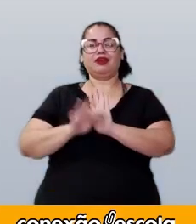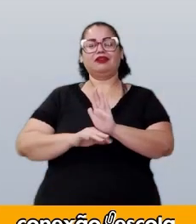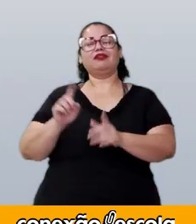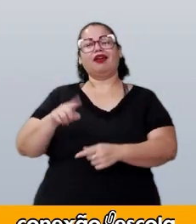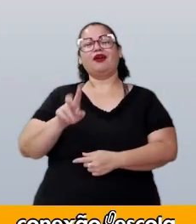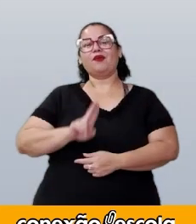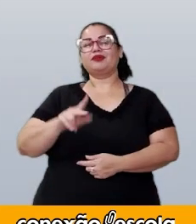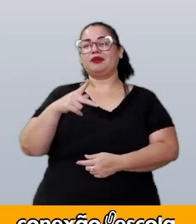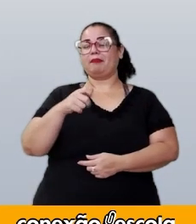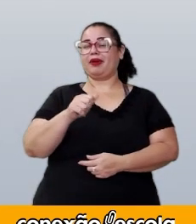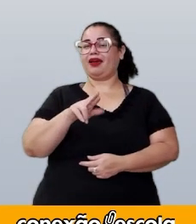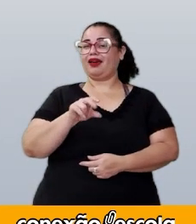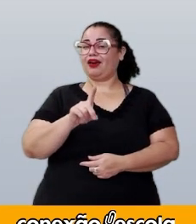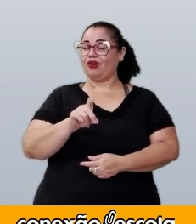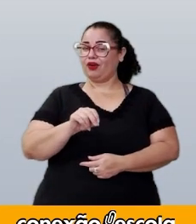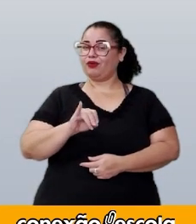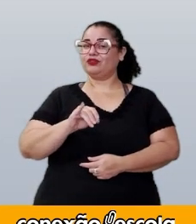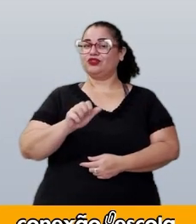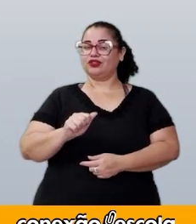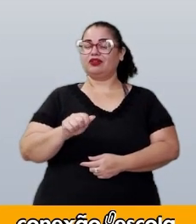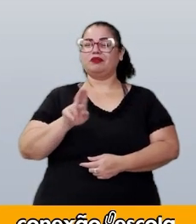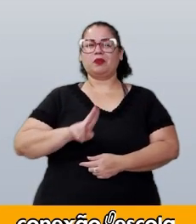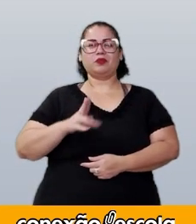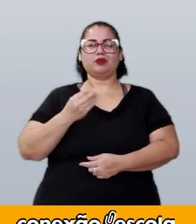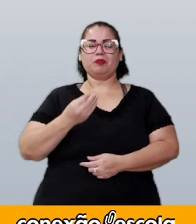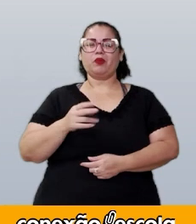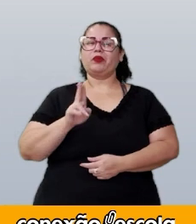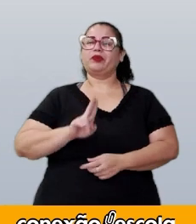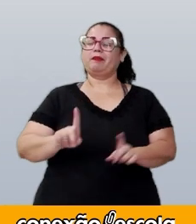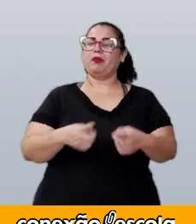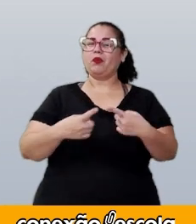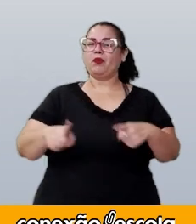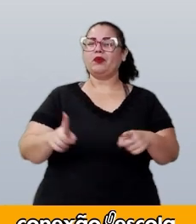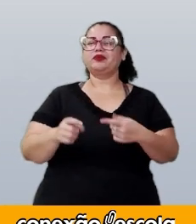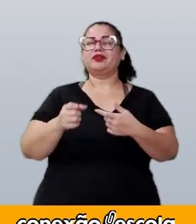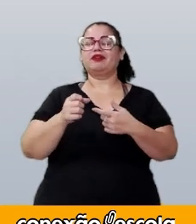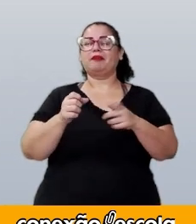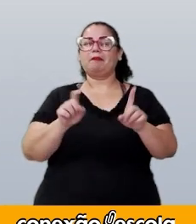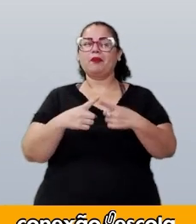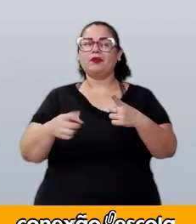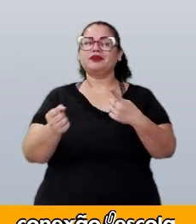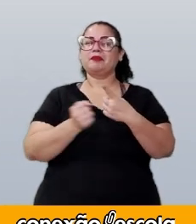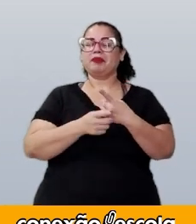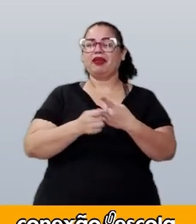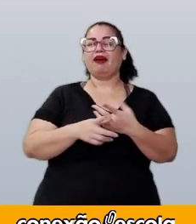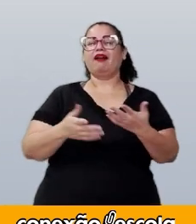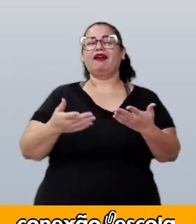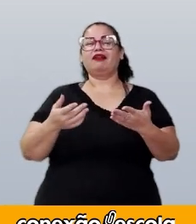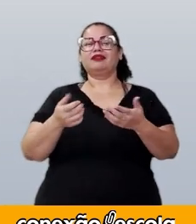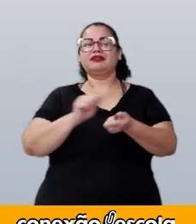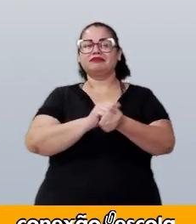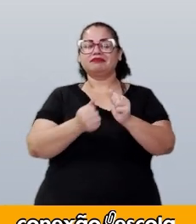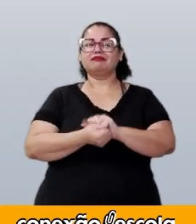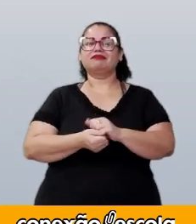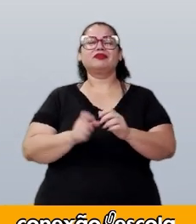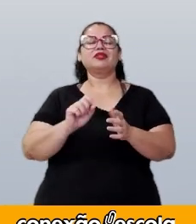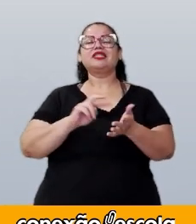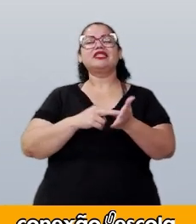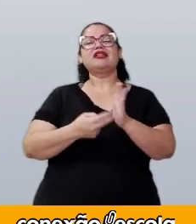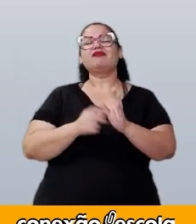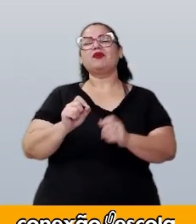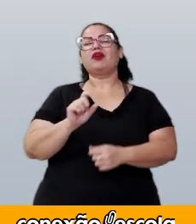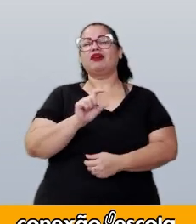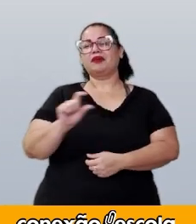paródia, que é muito comum, muito utilizada, por exemplo, na música, até mesmo para nós nos divertirmos. O que é então uma